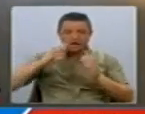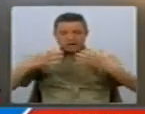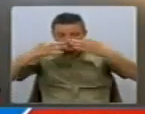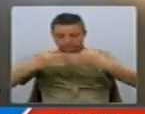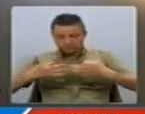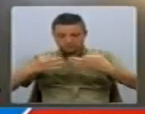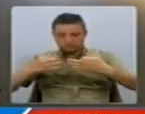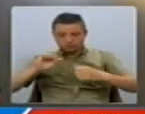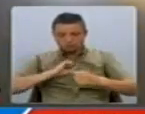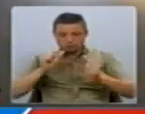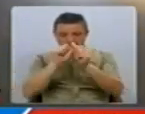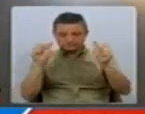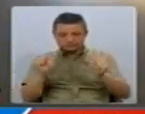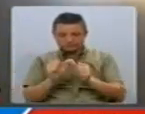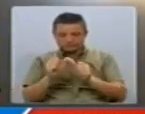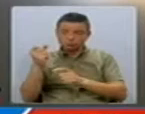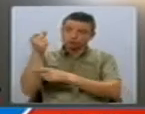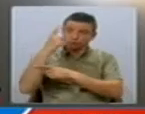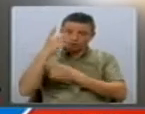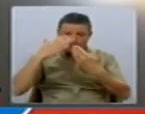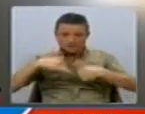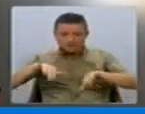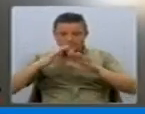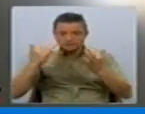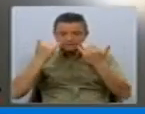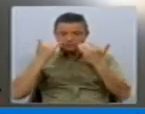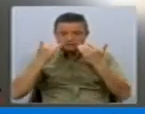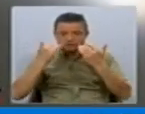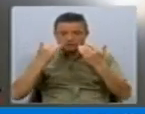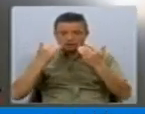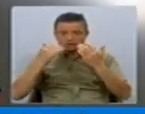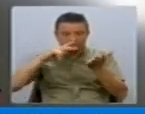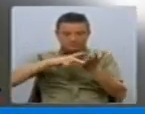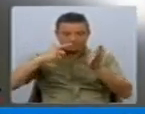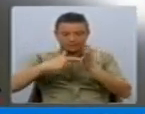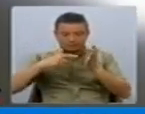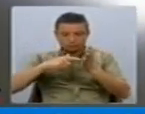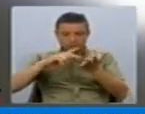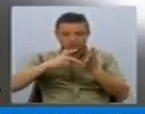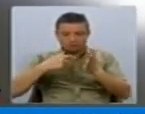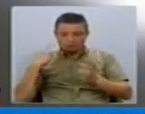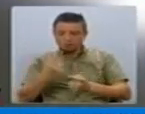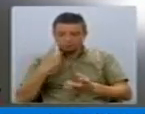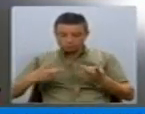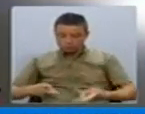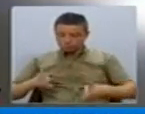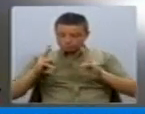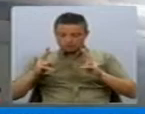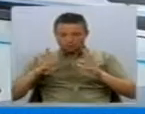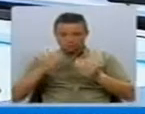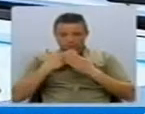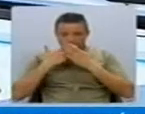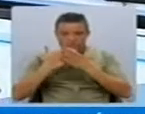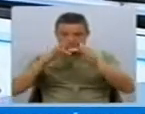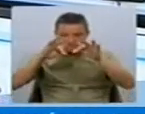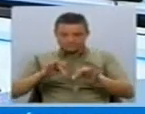nós encontramos no nosso sistema solar, é também uma notícia extraordinária do ponto de vista da tecnologia que nós hoje temos ao nosso dispor. Muito bem, e